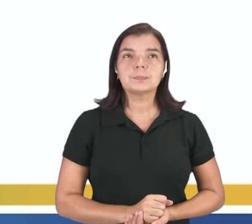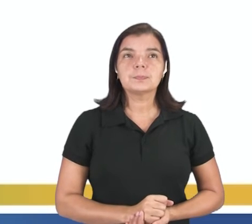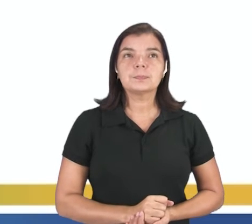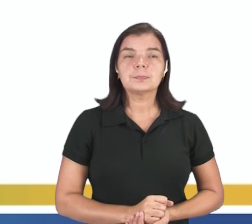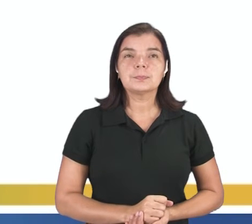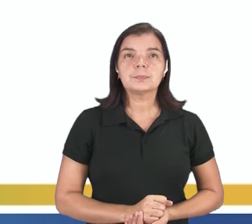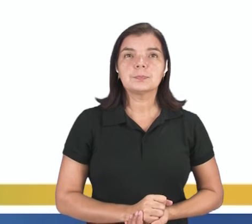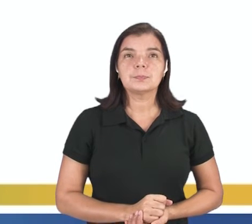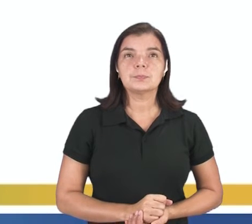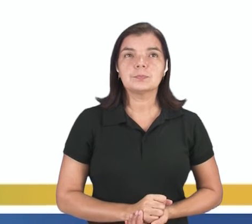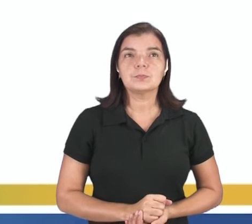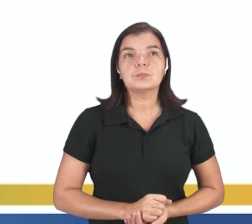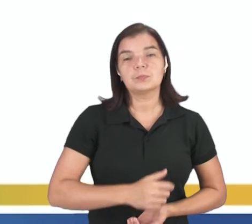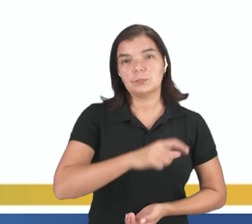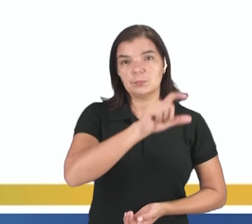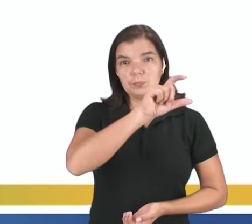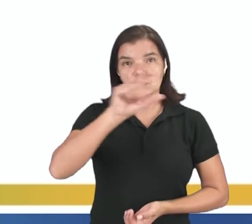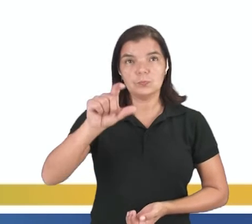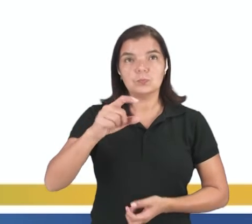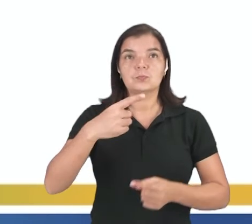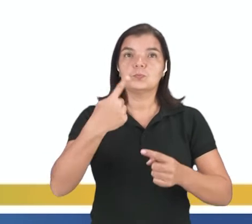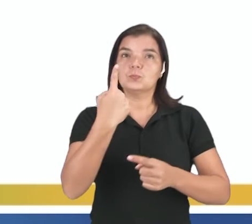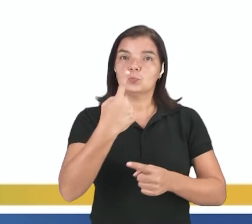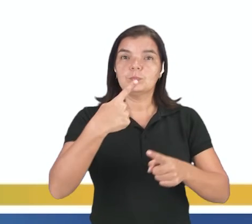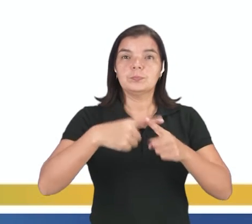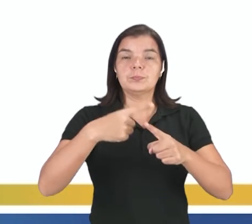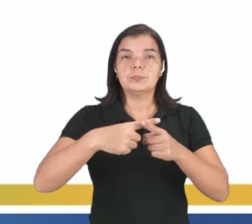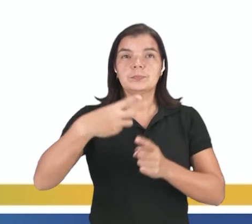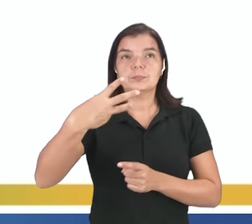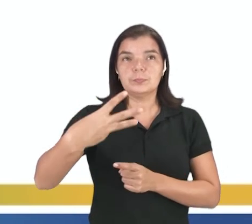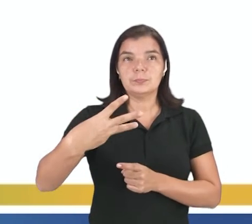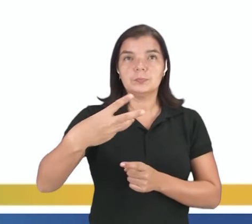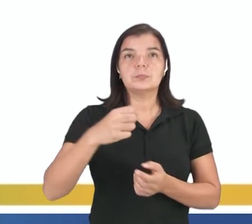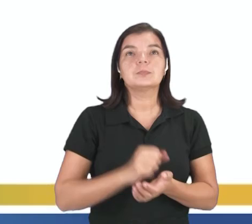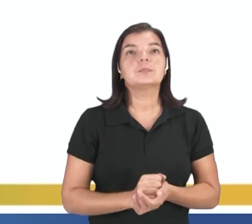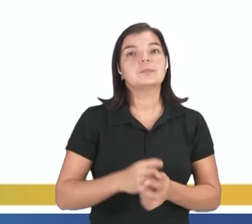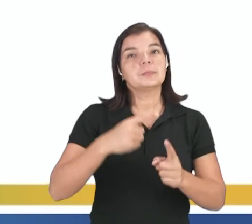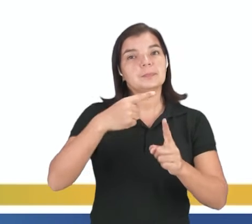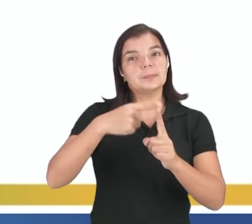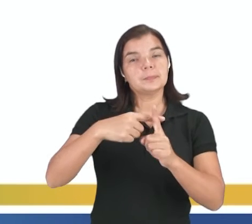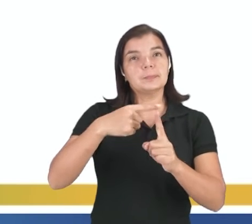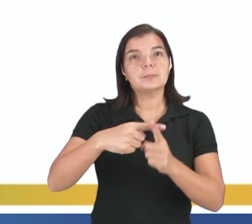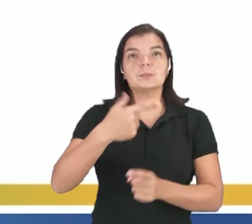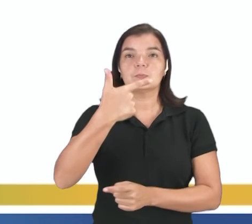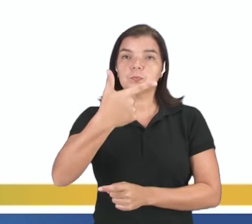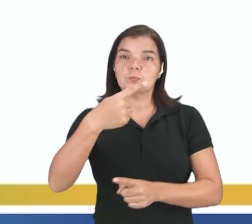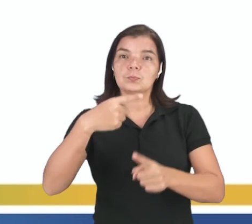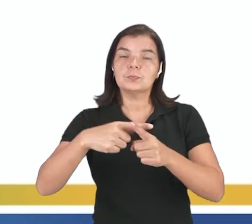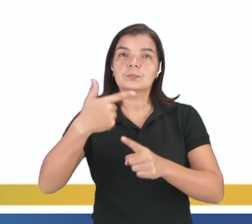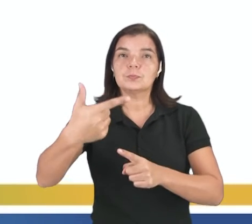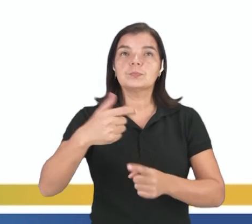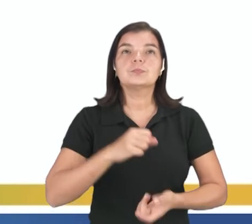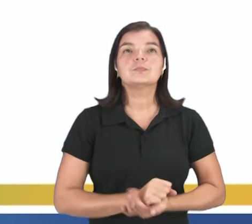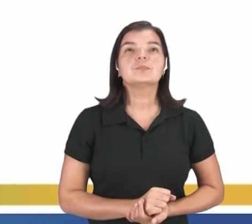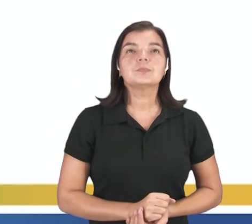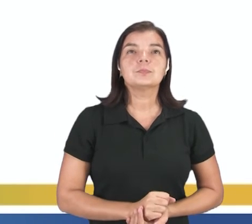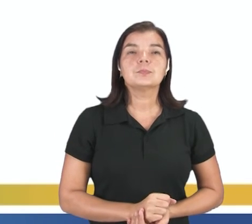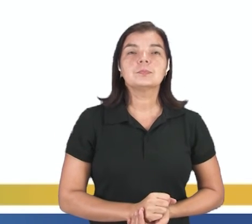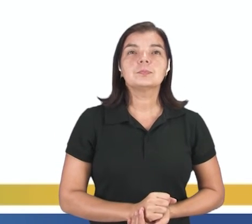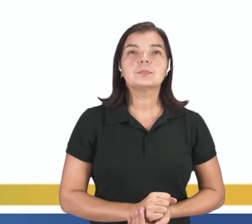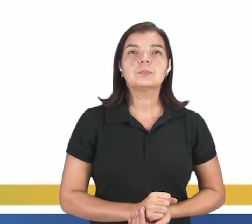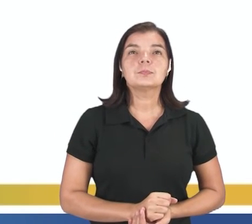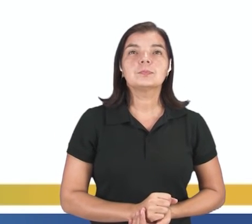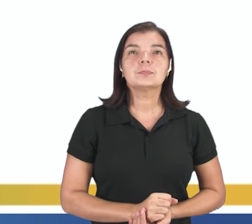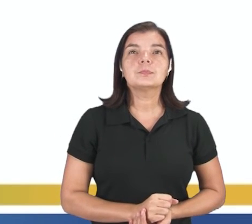que aí vai fazer de igual modo, 1 vezes 3 mais 2 vezes 2, então vai ficar sistematizado dessa forma. De igual